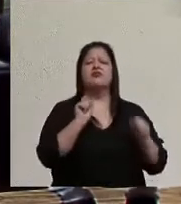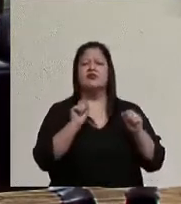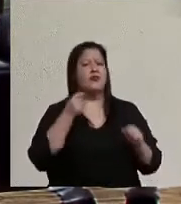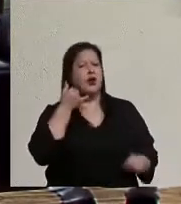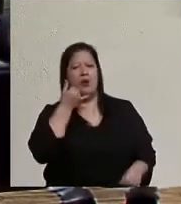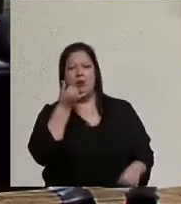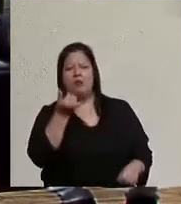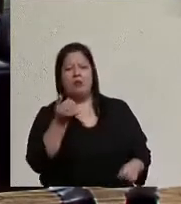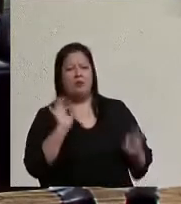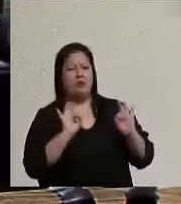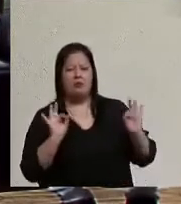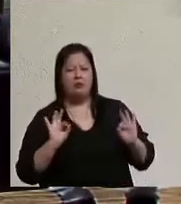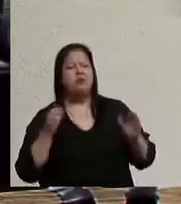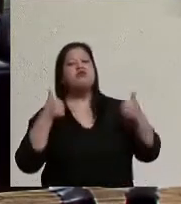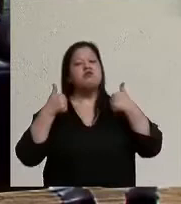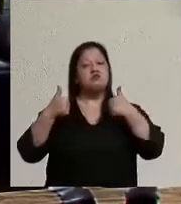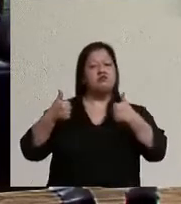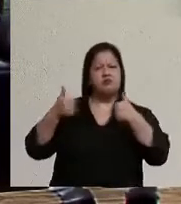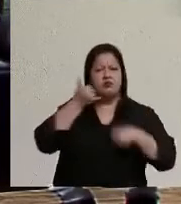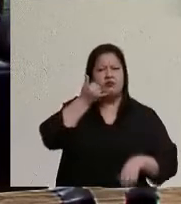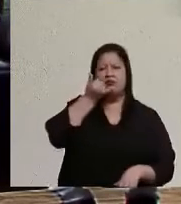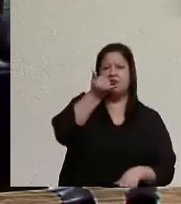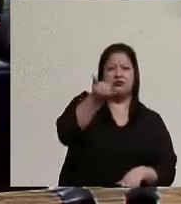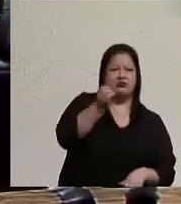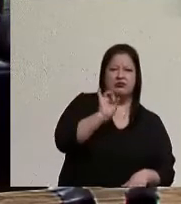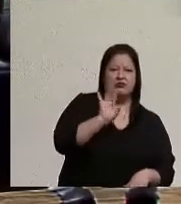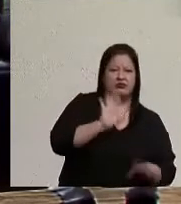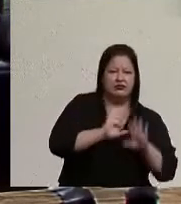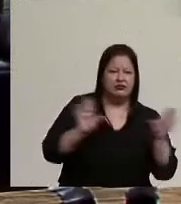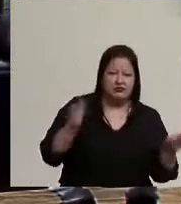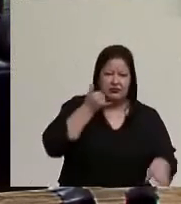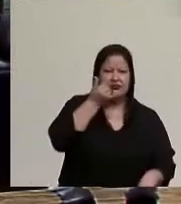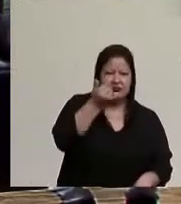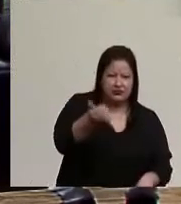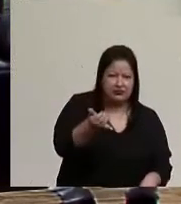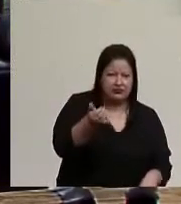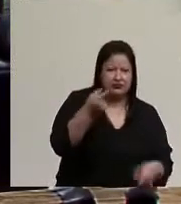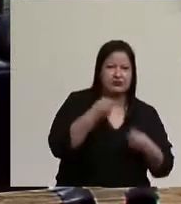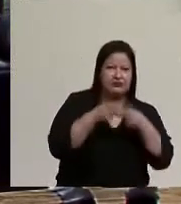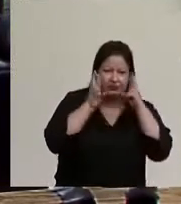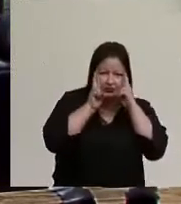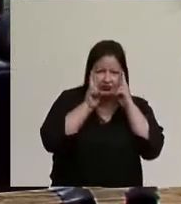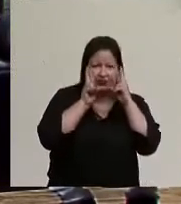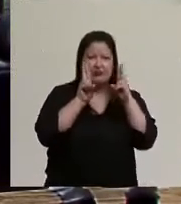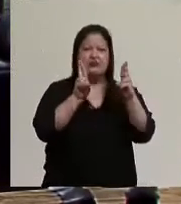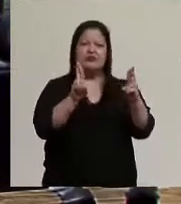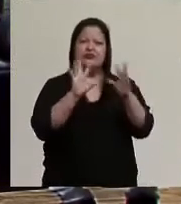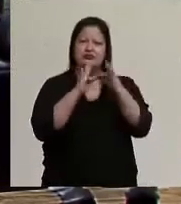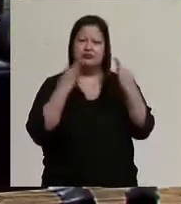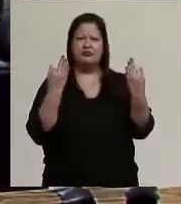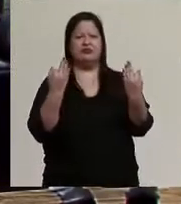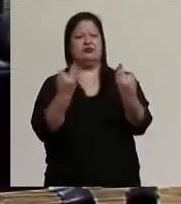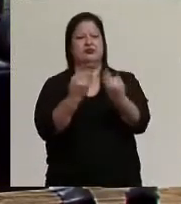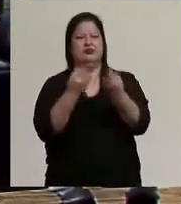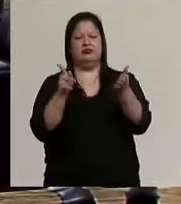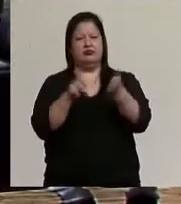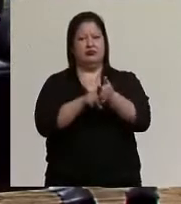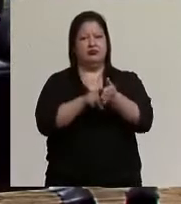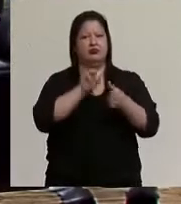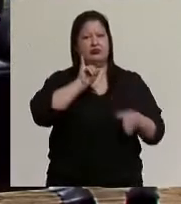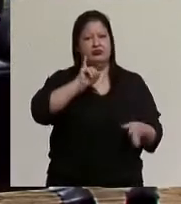eu não mandei Eu falei beleza eu liguei não liguei porque eu respeito a família e falei